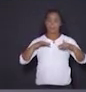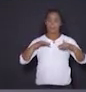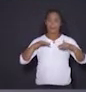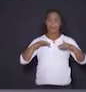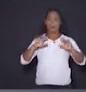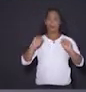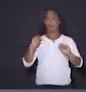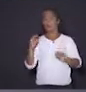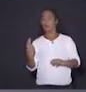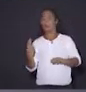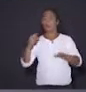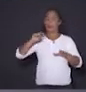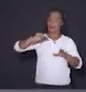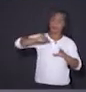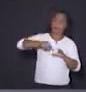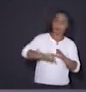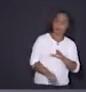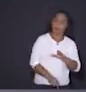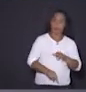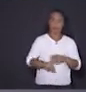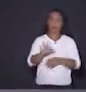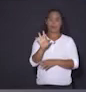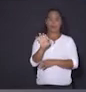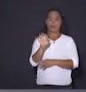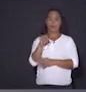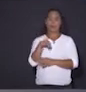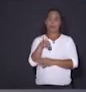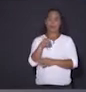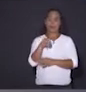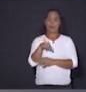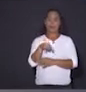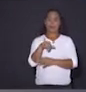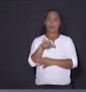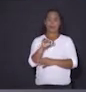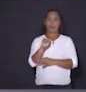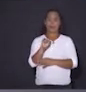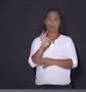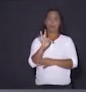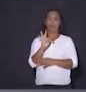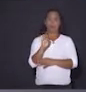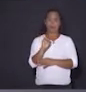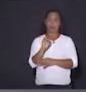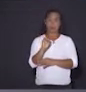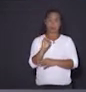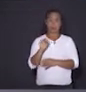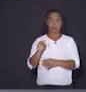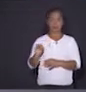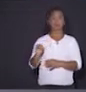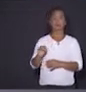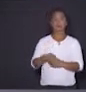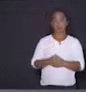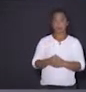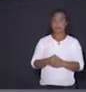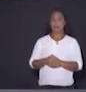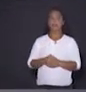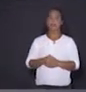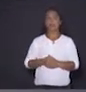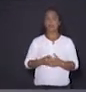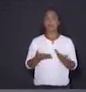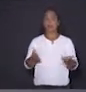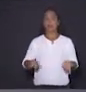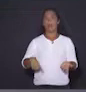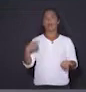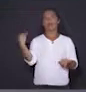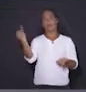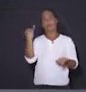que houve iniciativas do movimento feminista como por exemplo o meu primeiro a sad através das redes sociais é então é importante